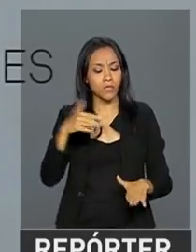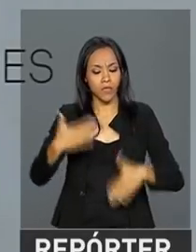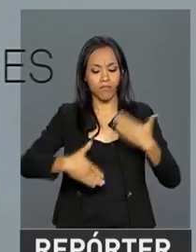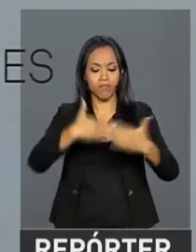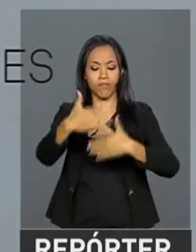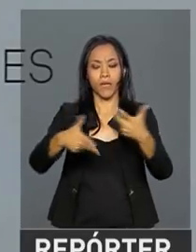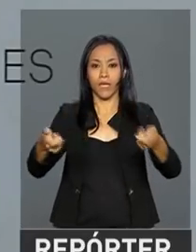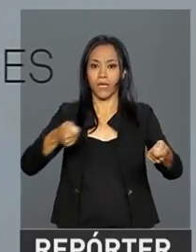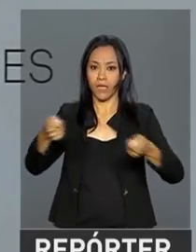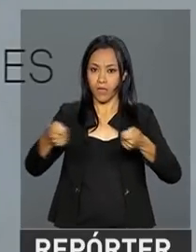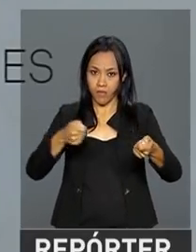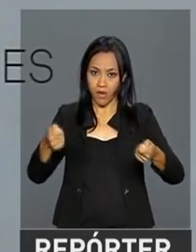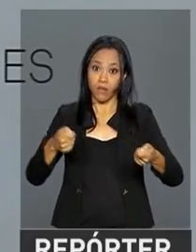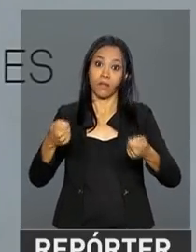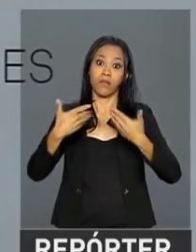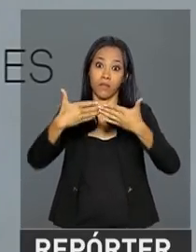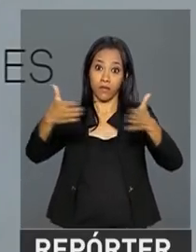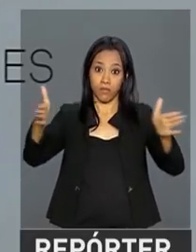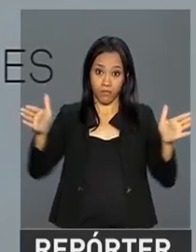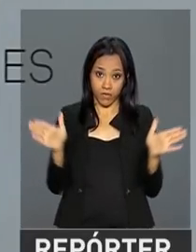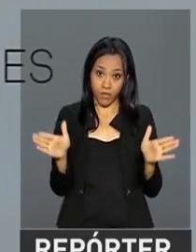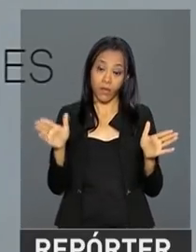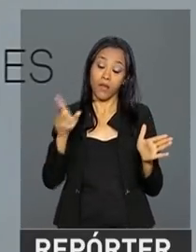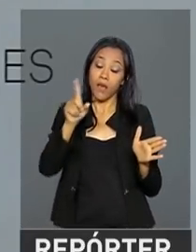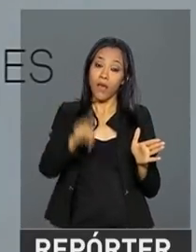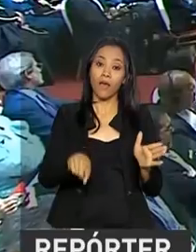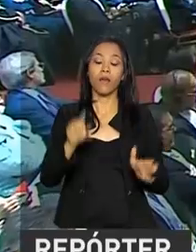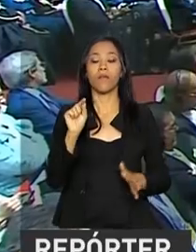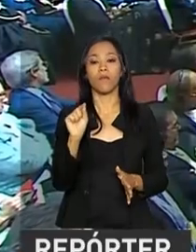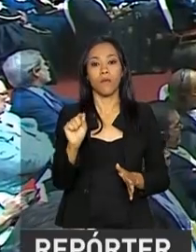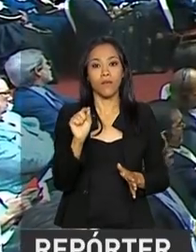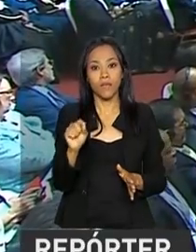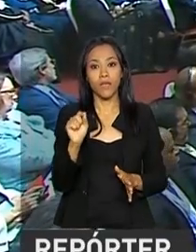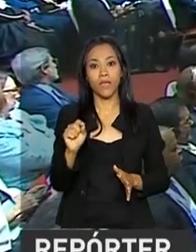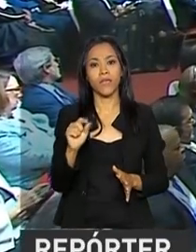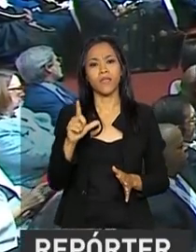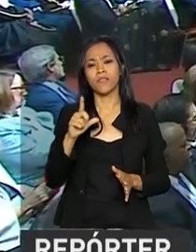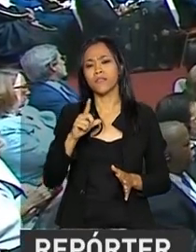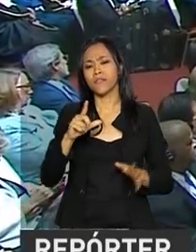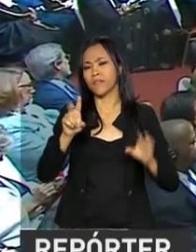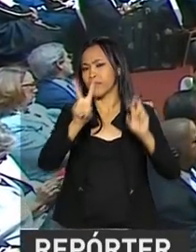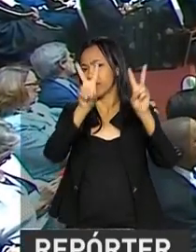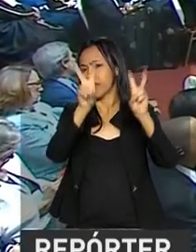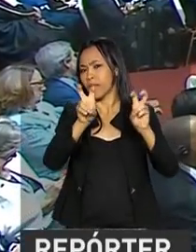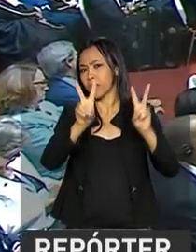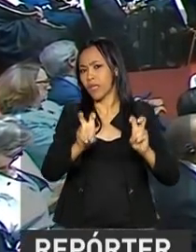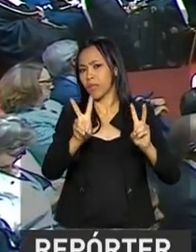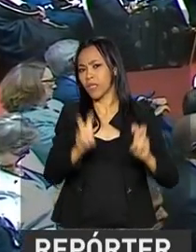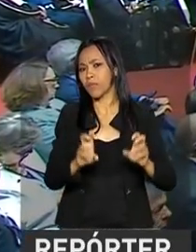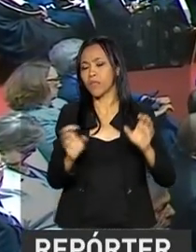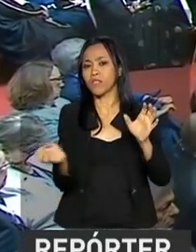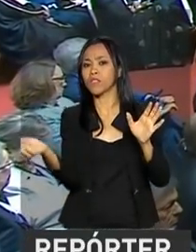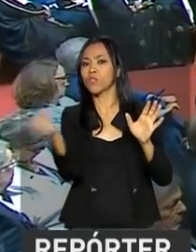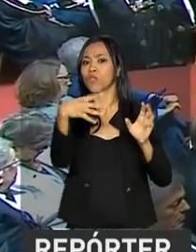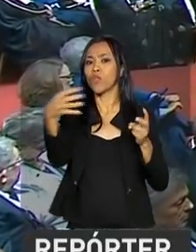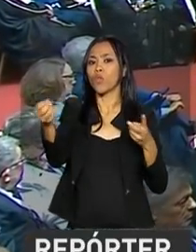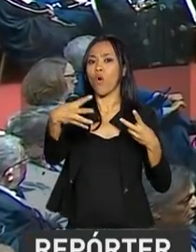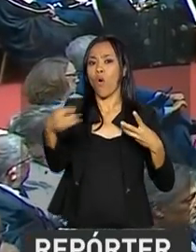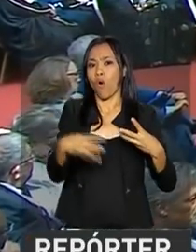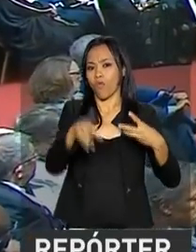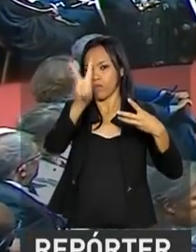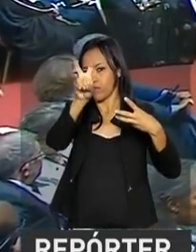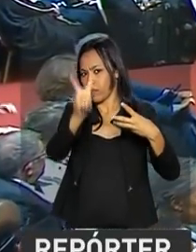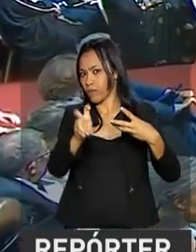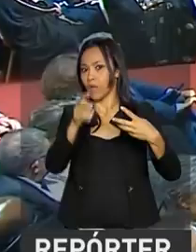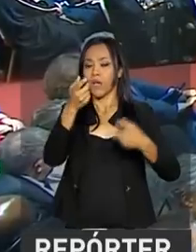e abrangente é o caso de temas novos na organização mundial do comércio como